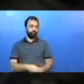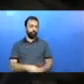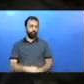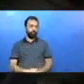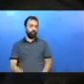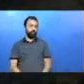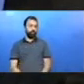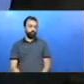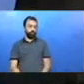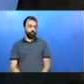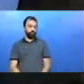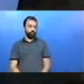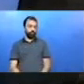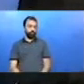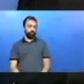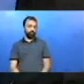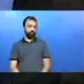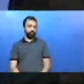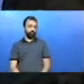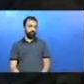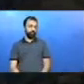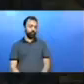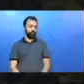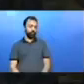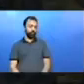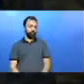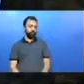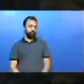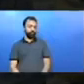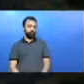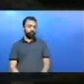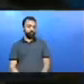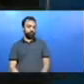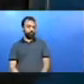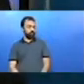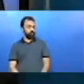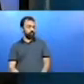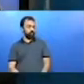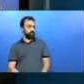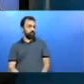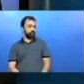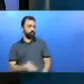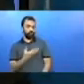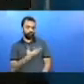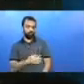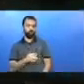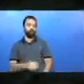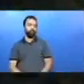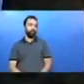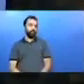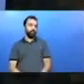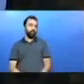boi novamente. E o nome da festa, Boi de Reis. Temos a festa Boizinho. Temos a festa Boi Surubim,